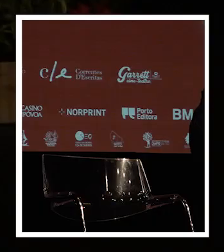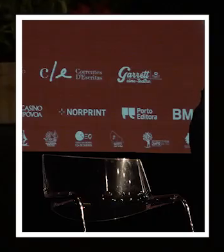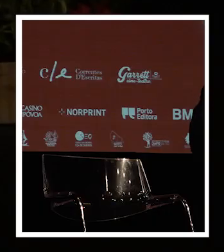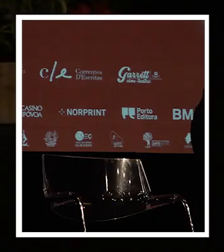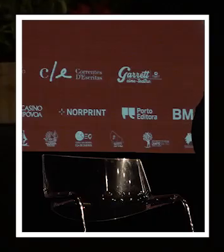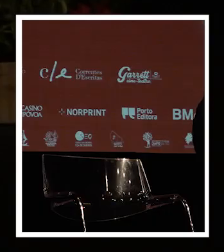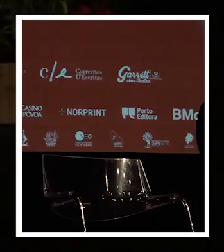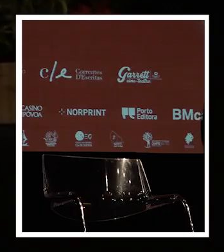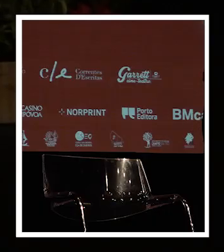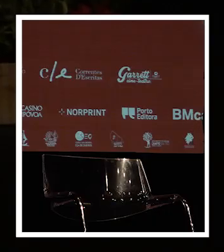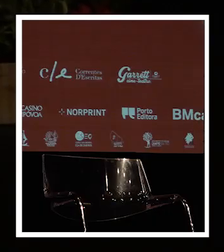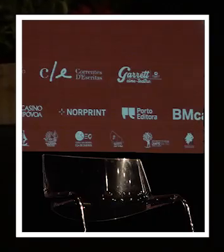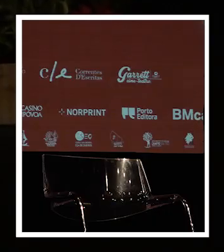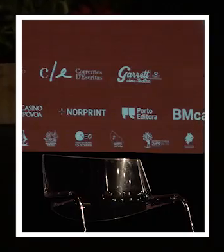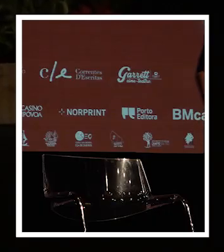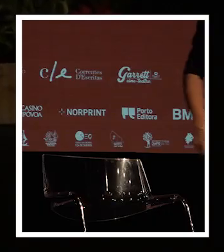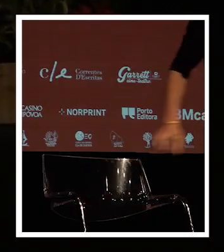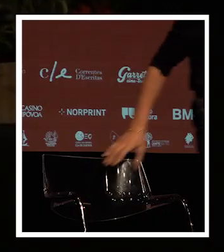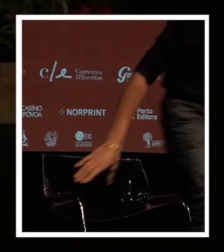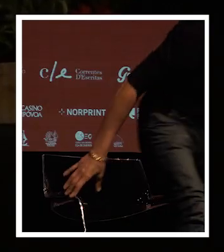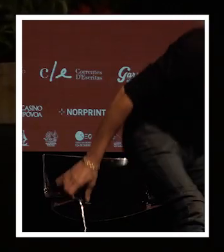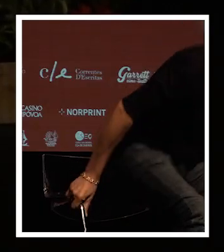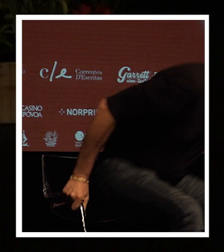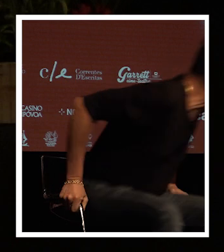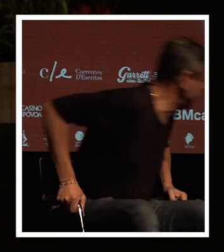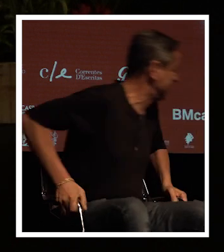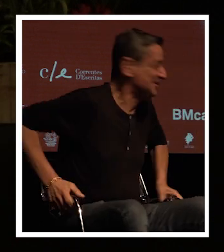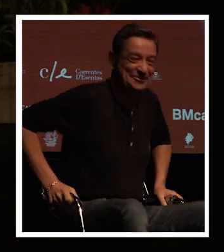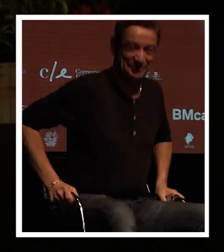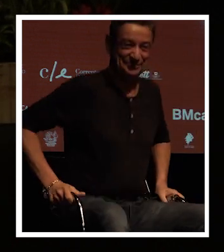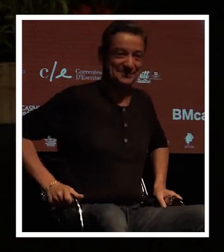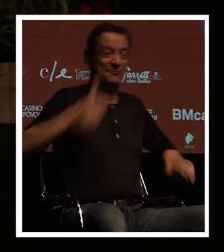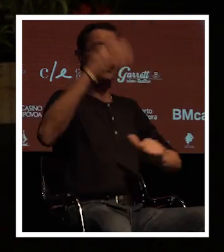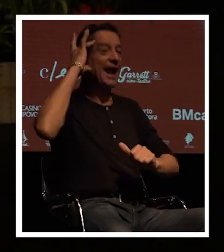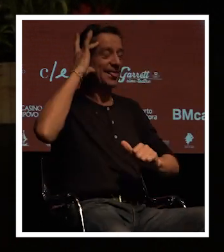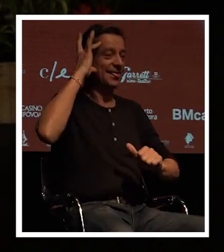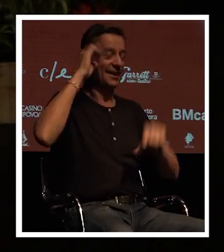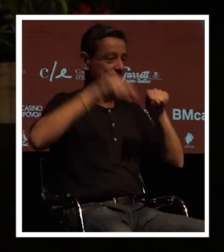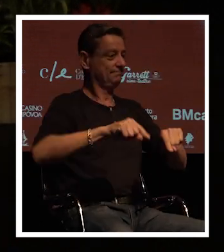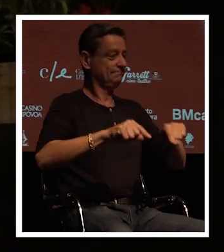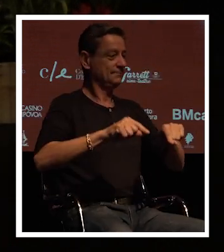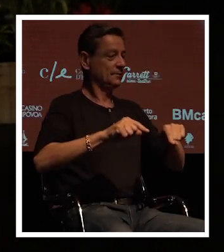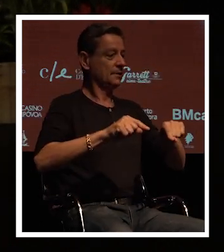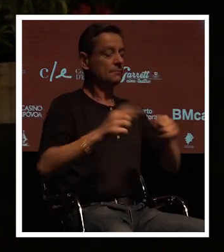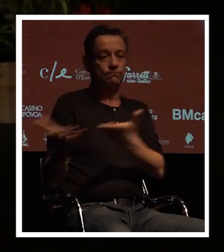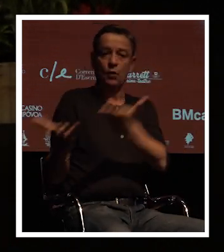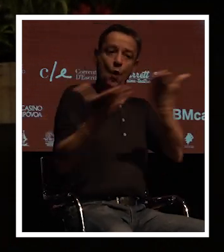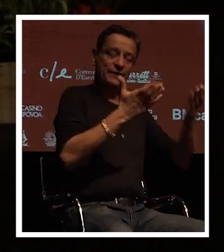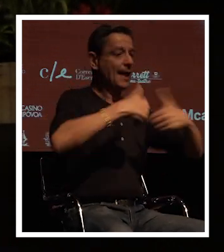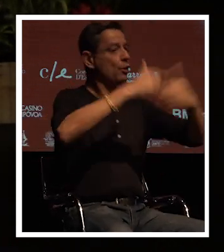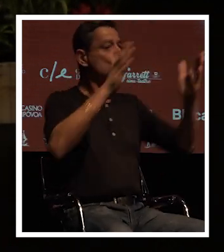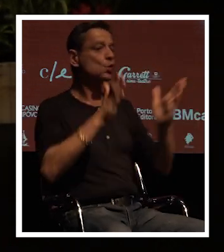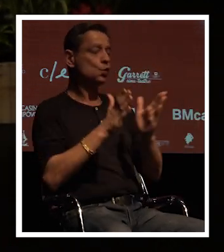Agora sim Olá muito boa tarde a todos Hum eu vou aqui informar os meus convidados todos